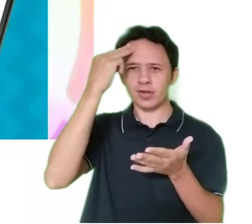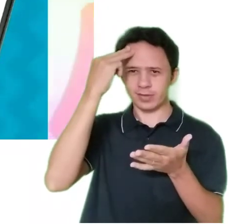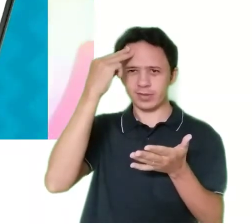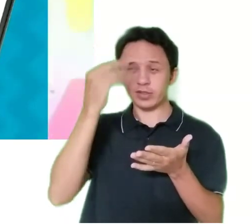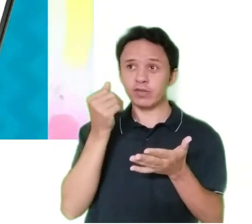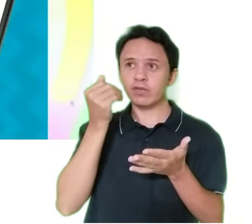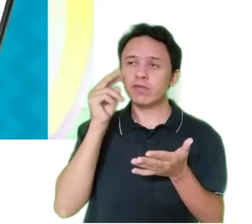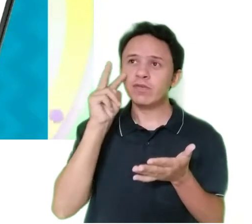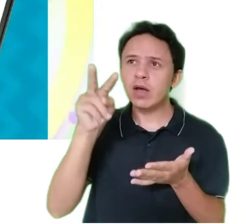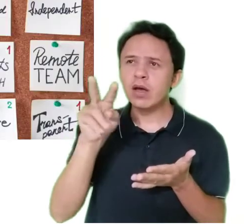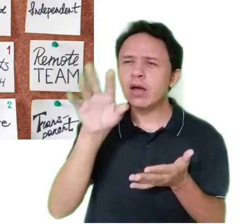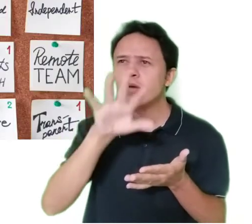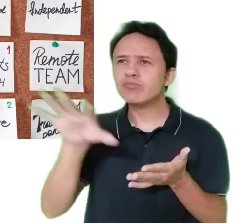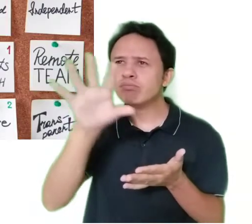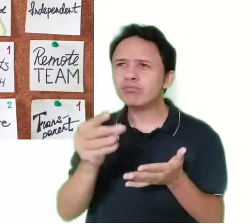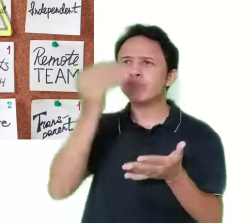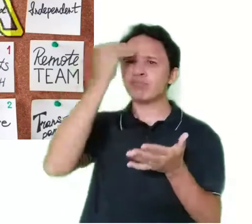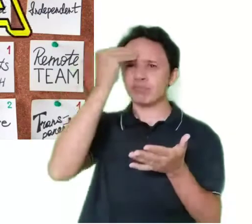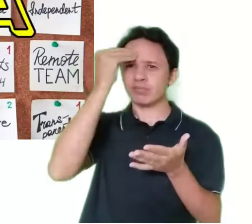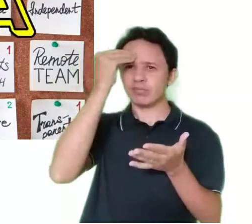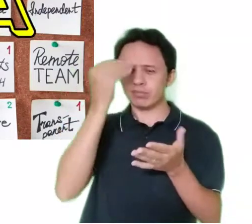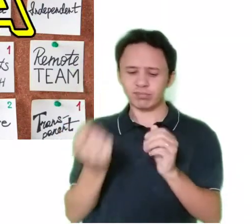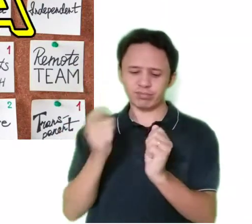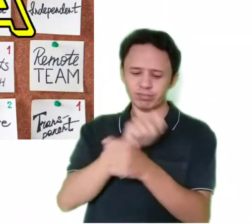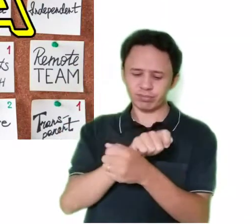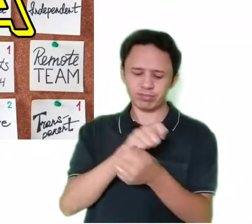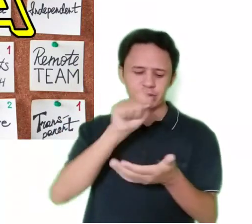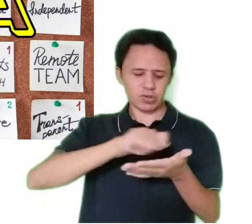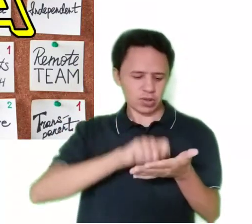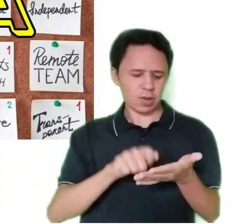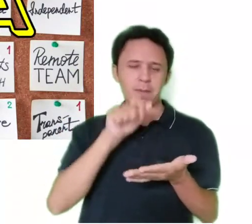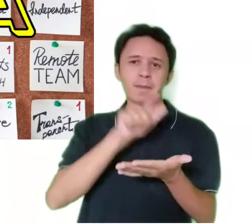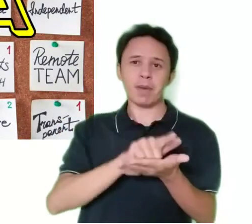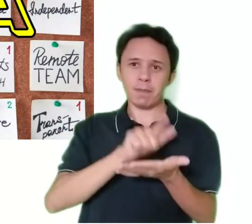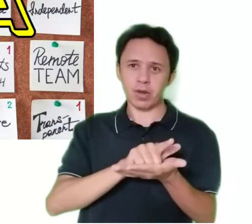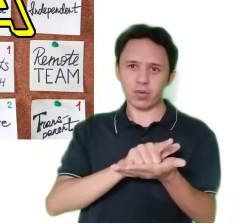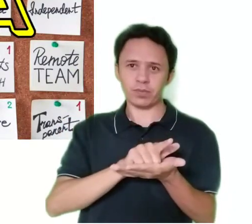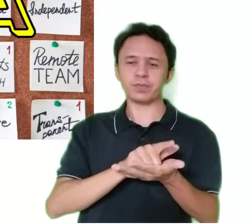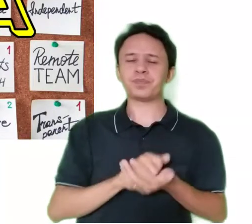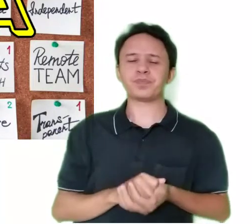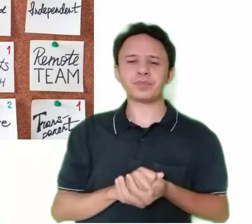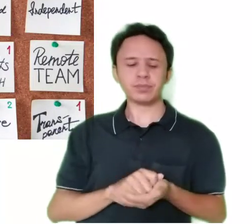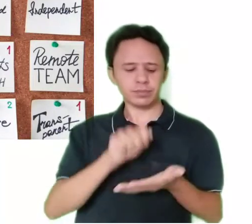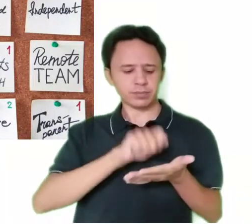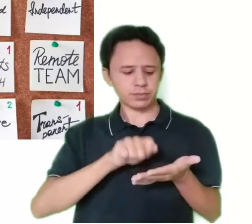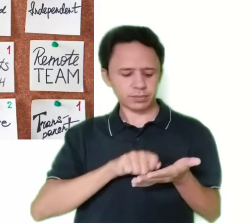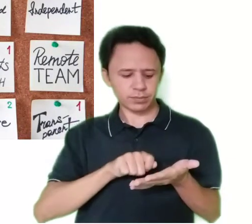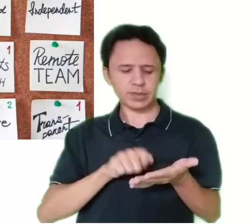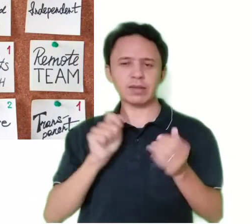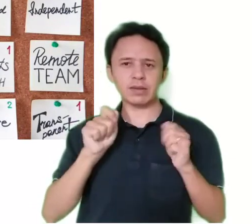nós. Anotações são memórias de papel. A função dessa ação serve